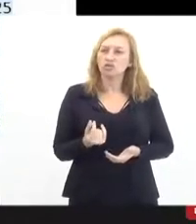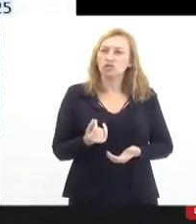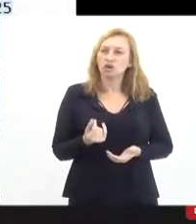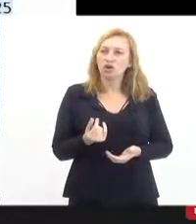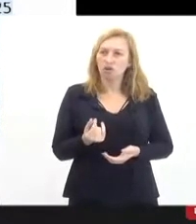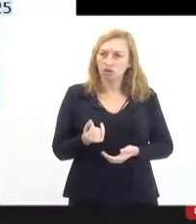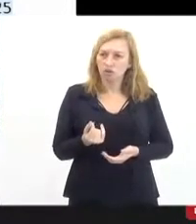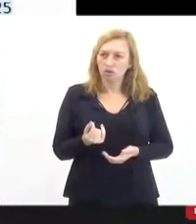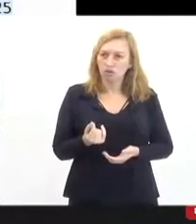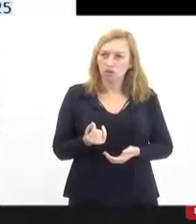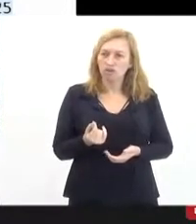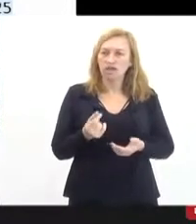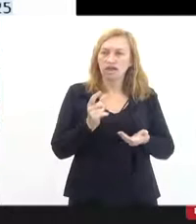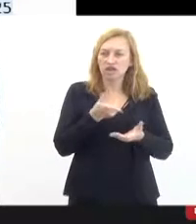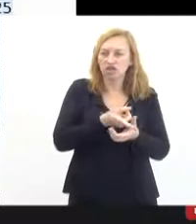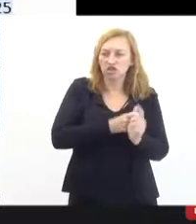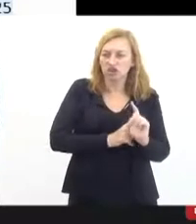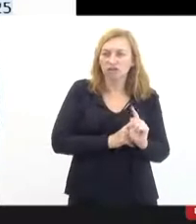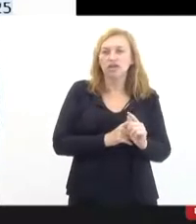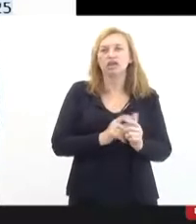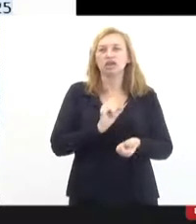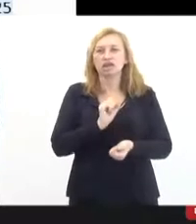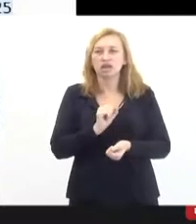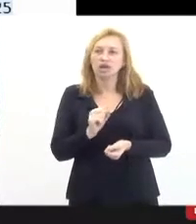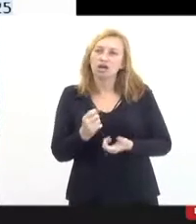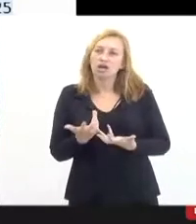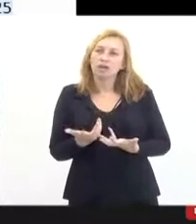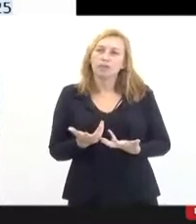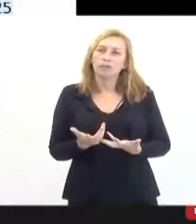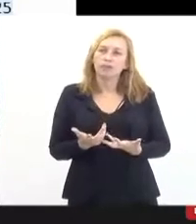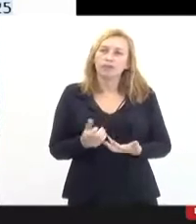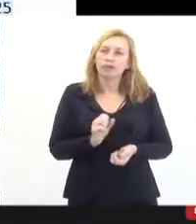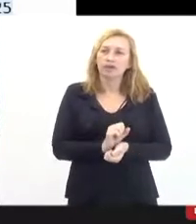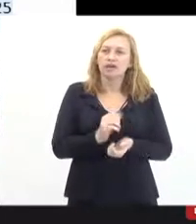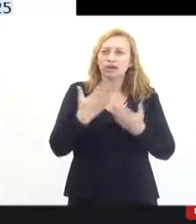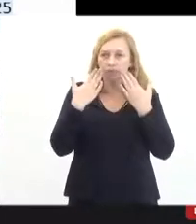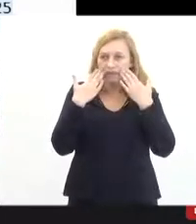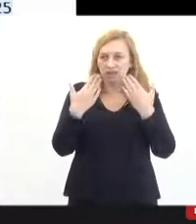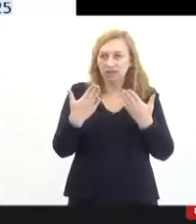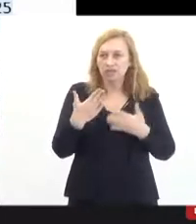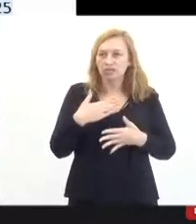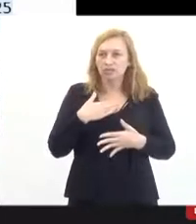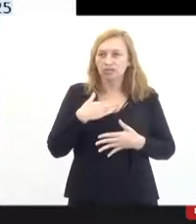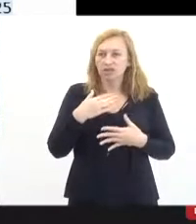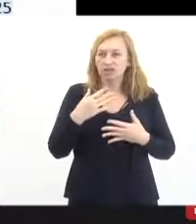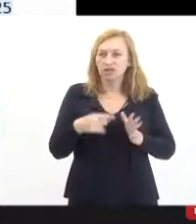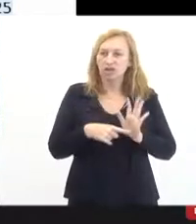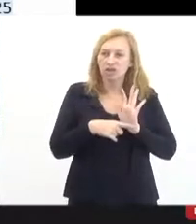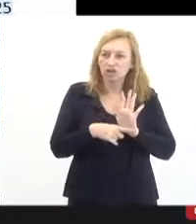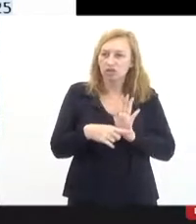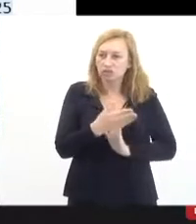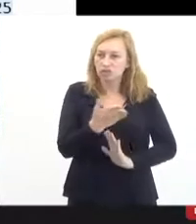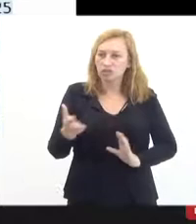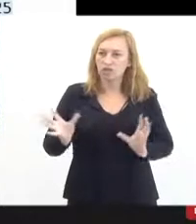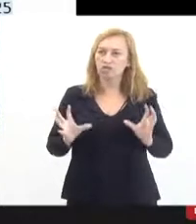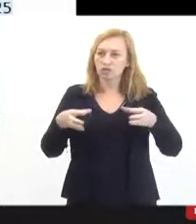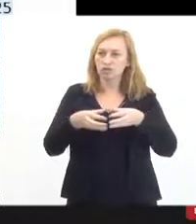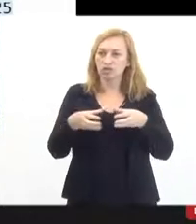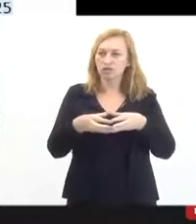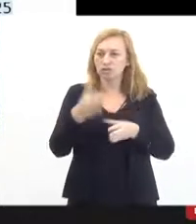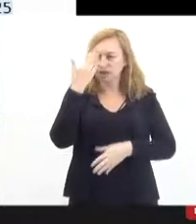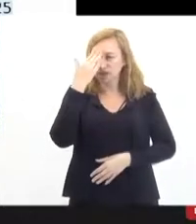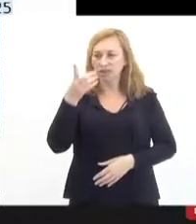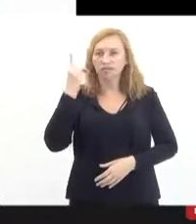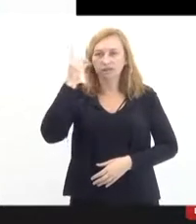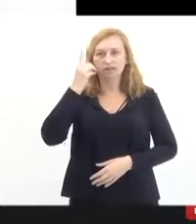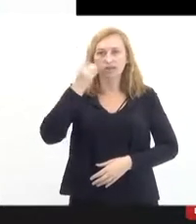aí a expectativa aí do deputado com relação à apresentação e com o objetivo dessa comissão. Obrigado, deputado.